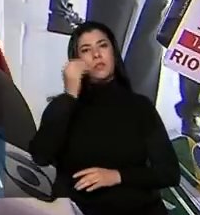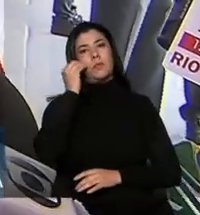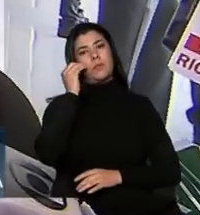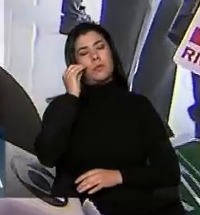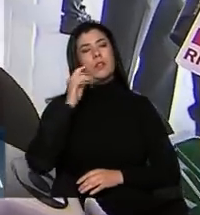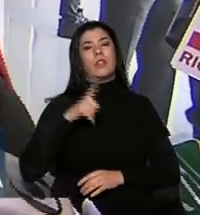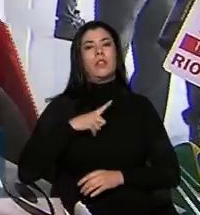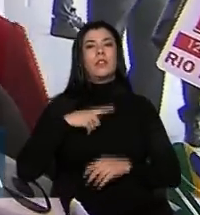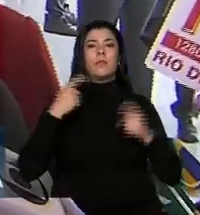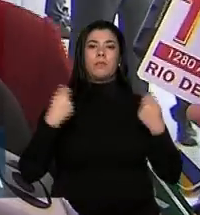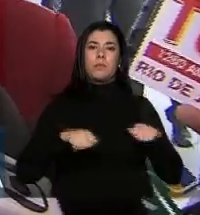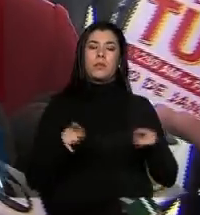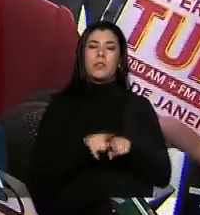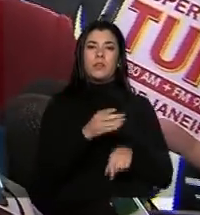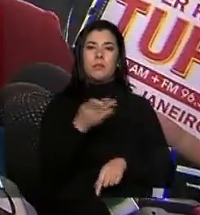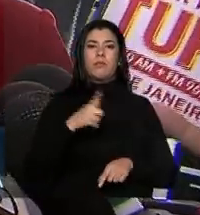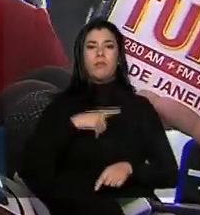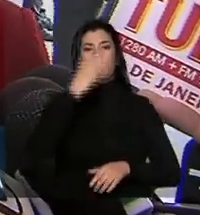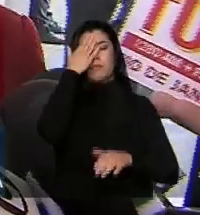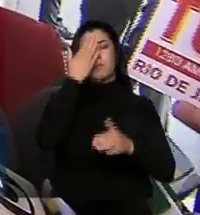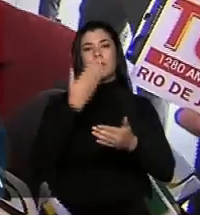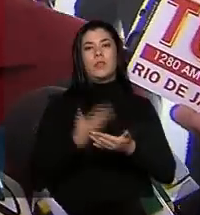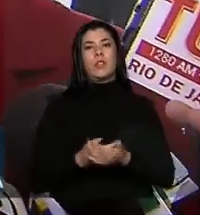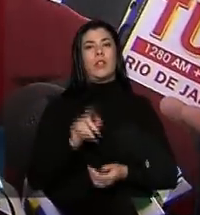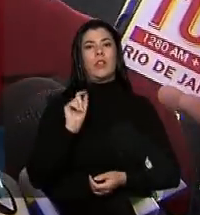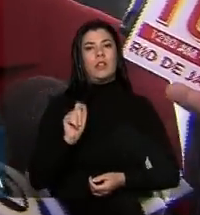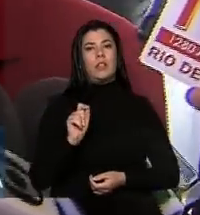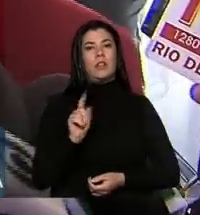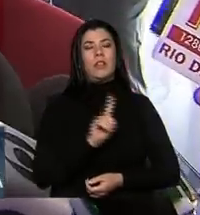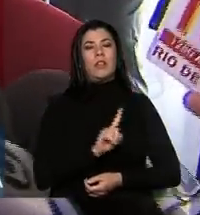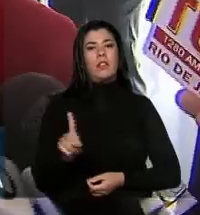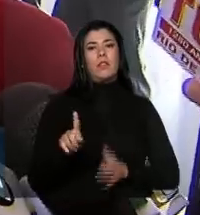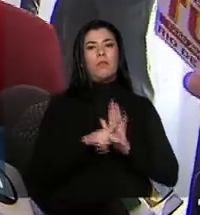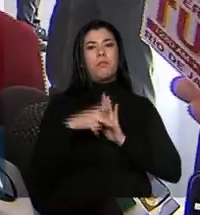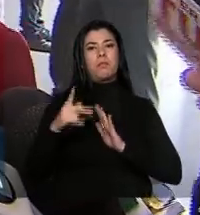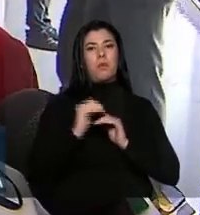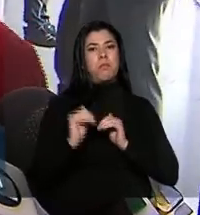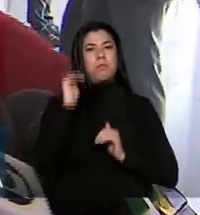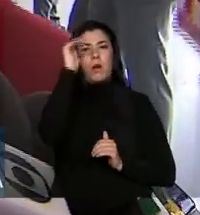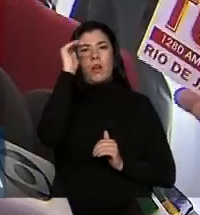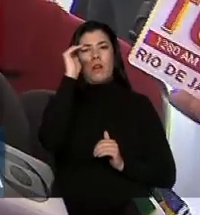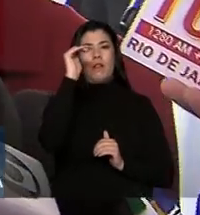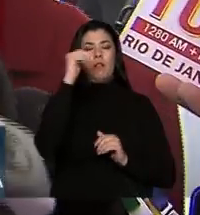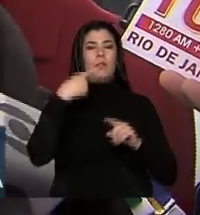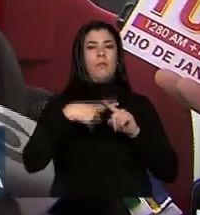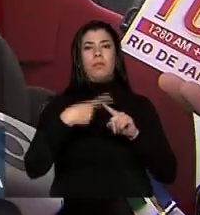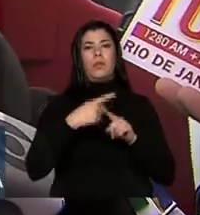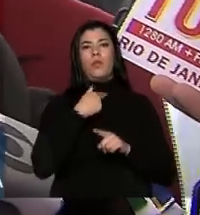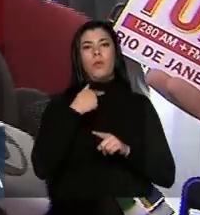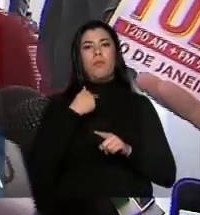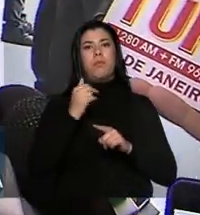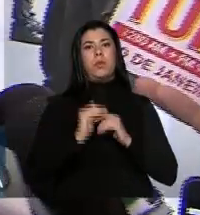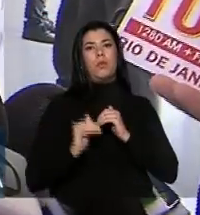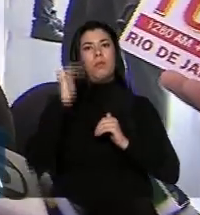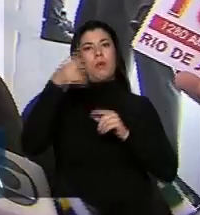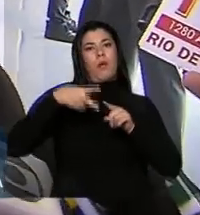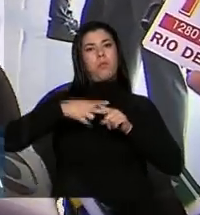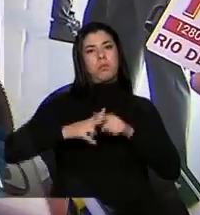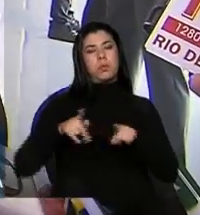contingenciamento necessário. Vocês podem ter certeza que nem excessivo, porque não tem porquê, e